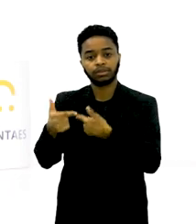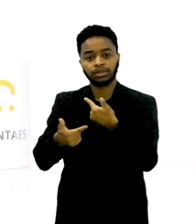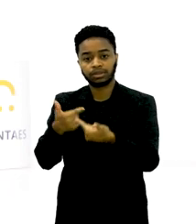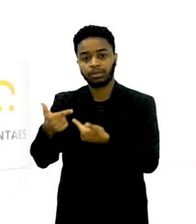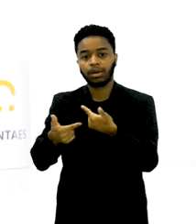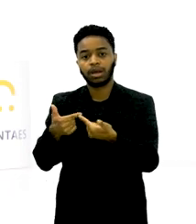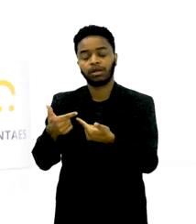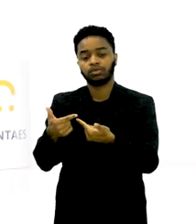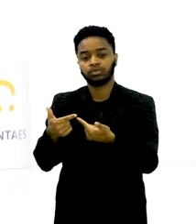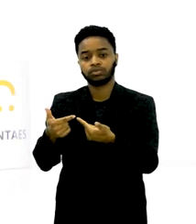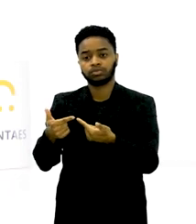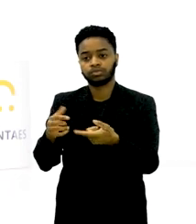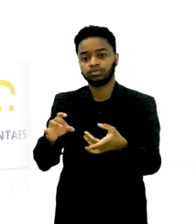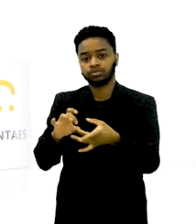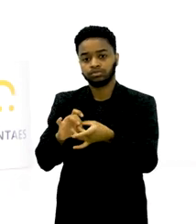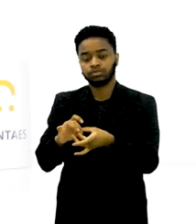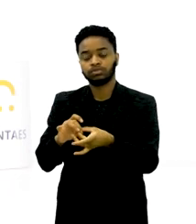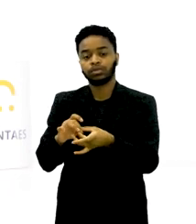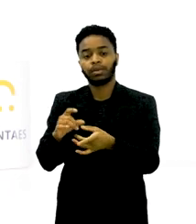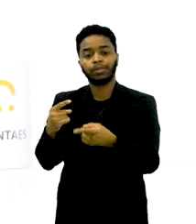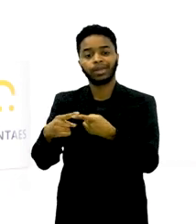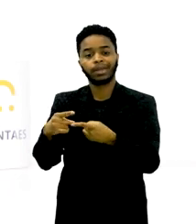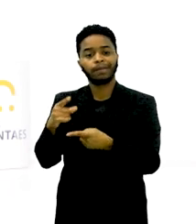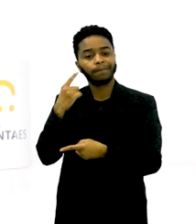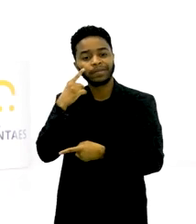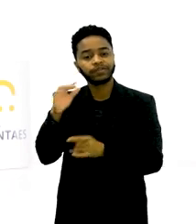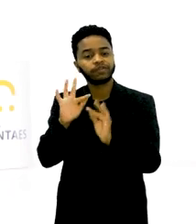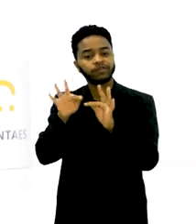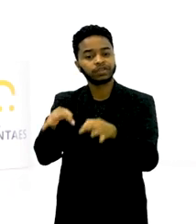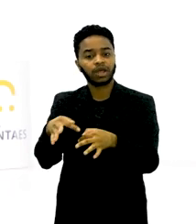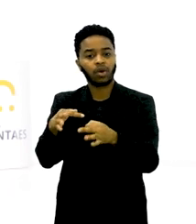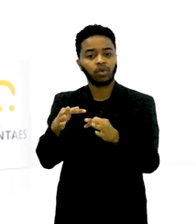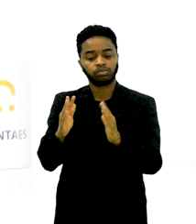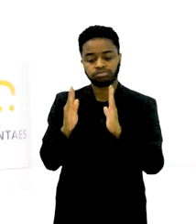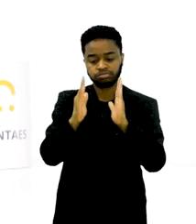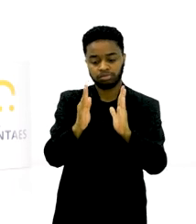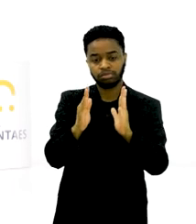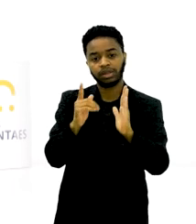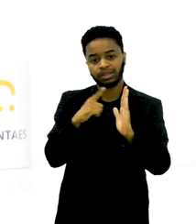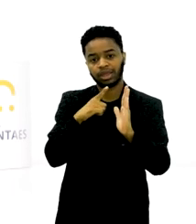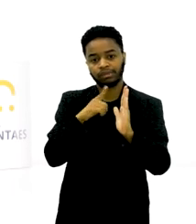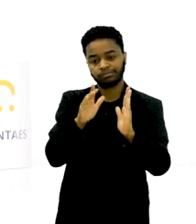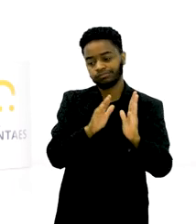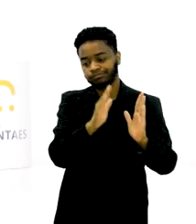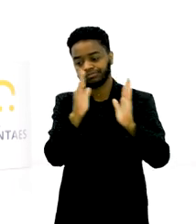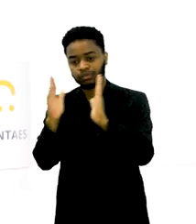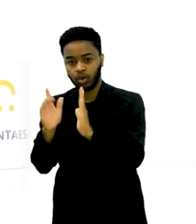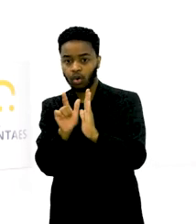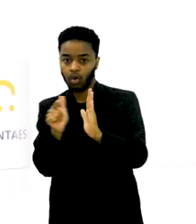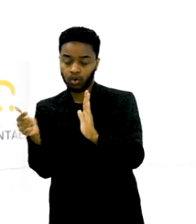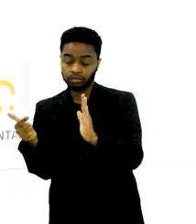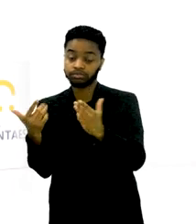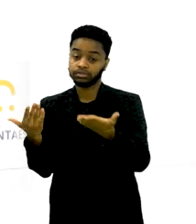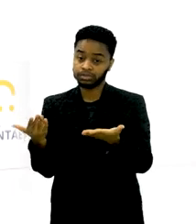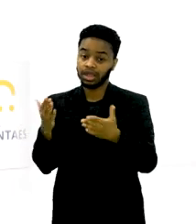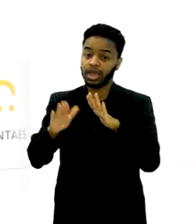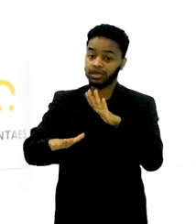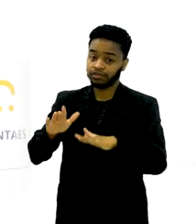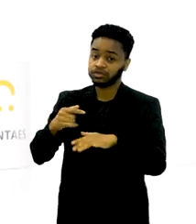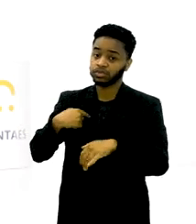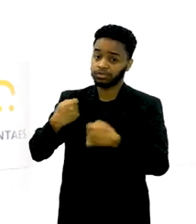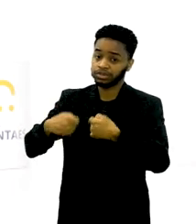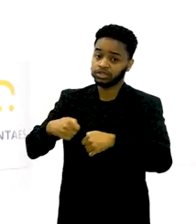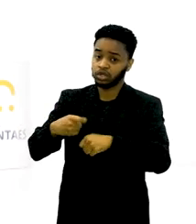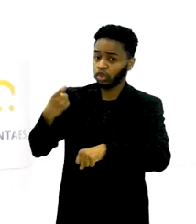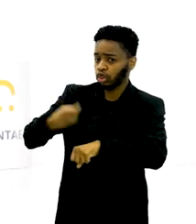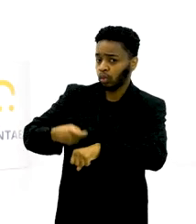da salvaguarda né quando a gente pensa que terminou uma etapa a gente ganha uma outra então às vezes eu tenho que ser dura